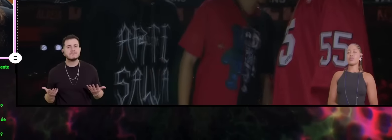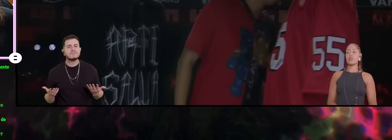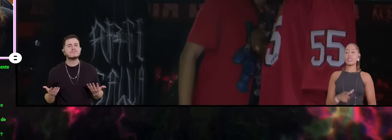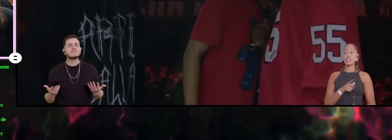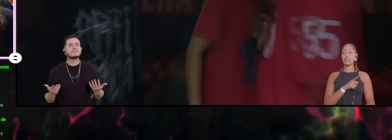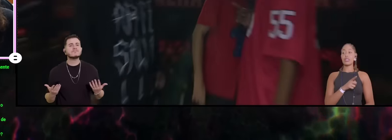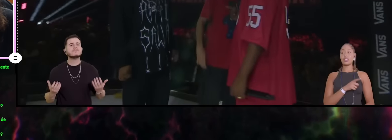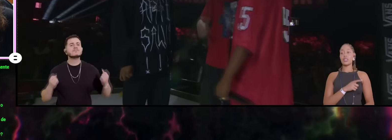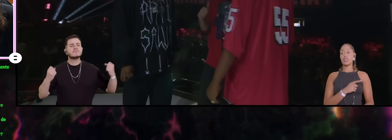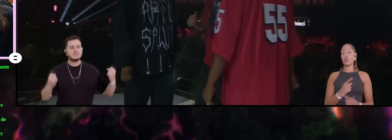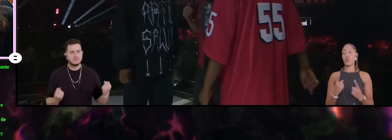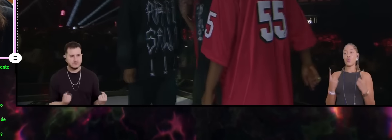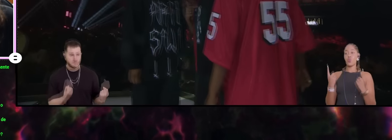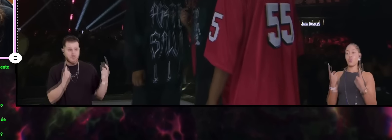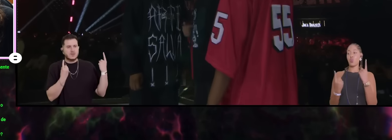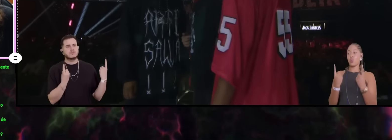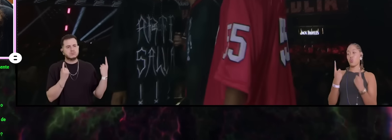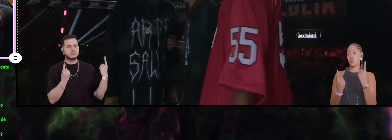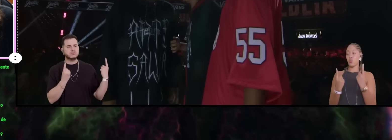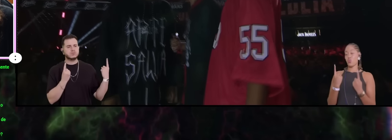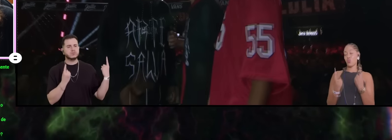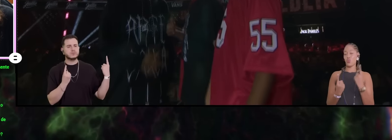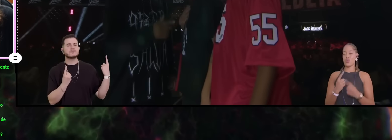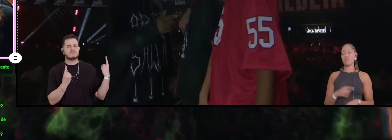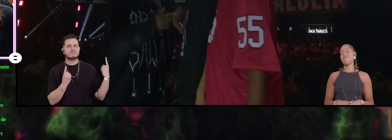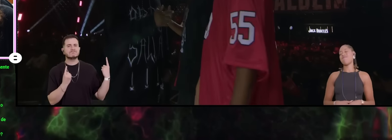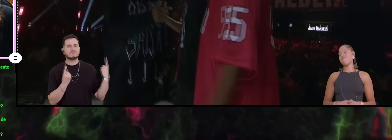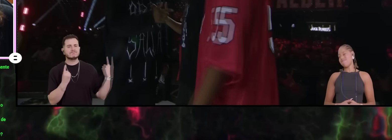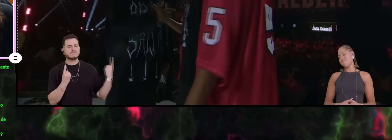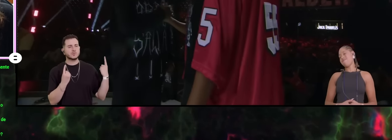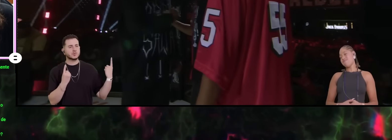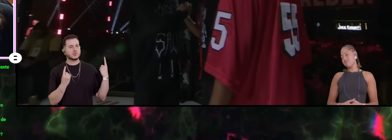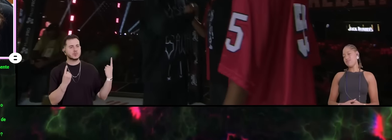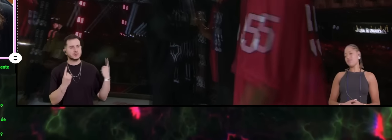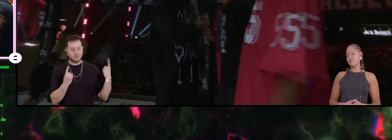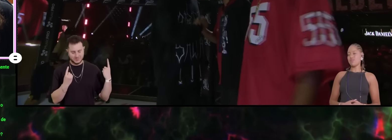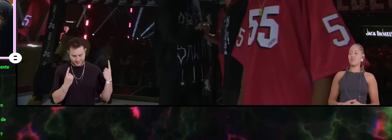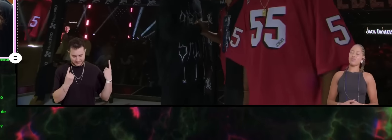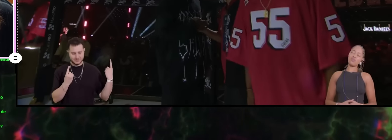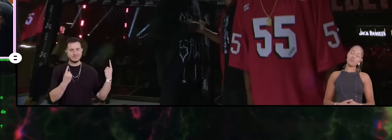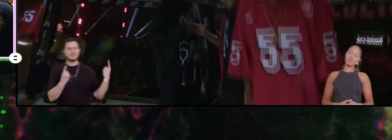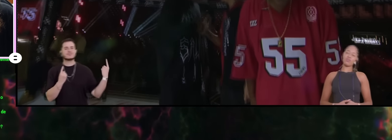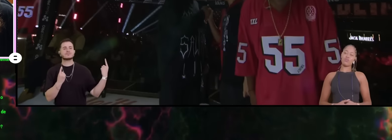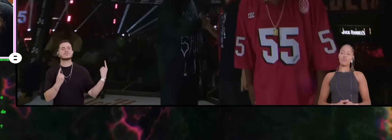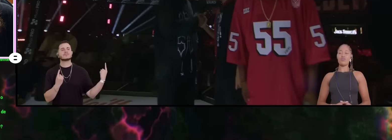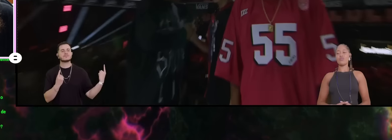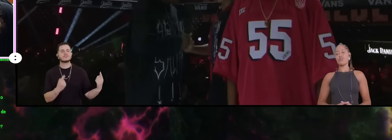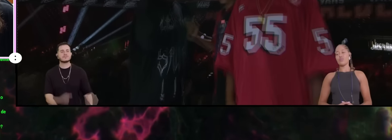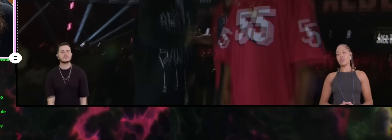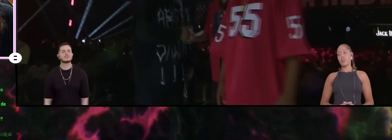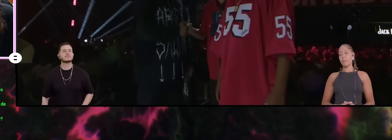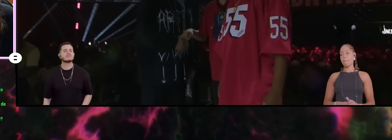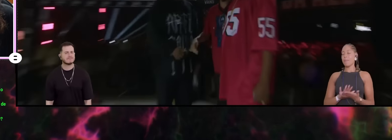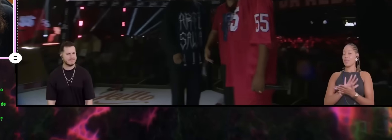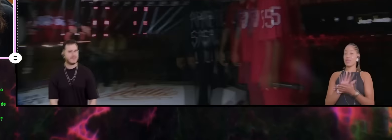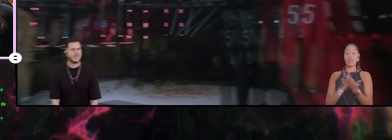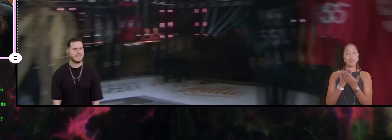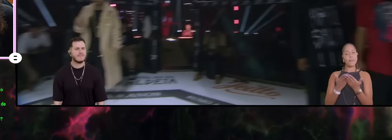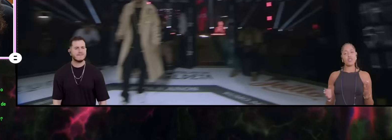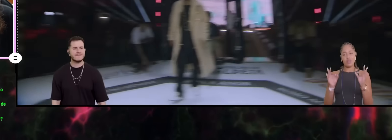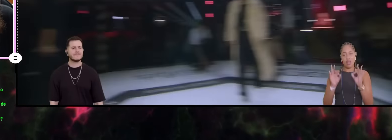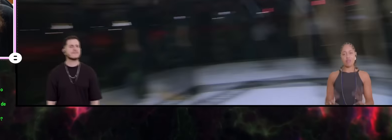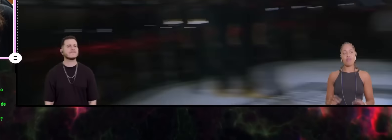Então, né? 1-1. João Negro Brenos e Grafite. Mas nenhum dos dois casos foi um amasso, sabe? Cara, está Sim, não foi